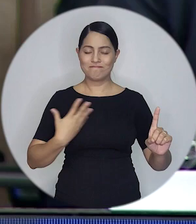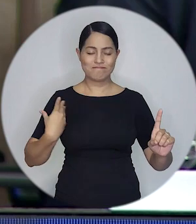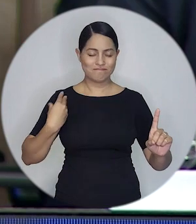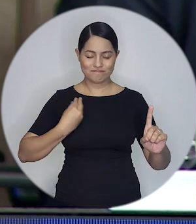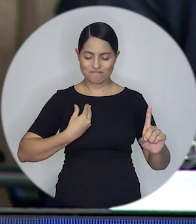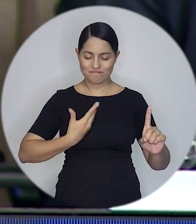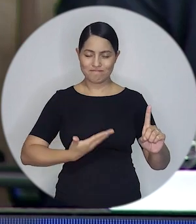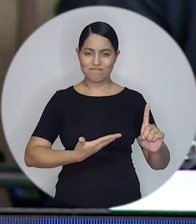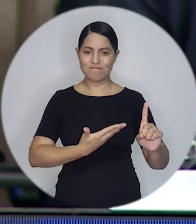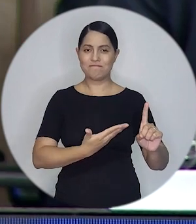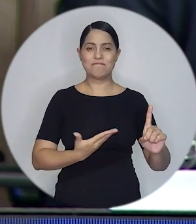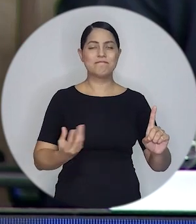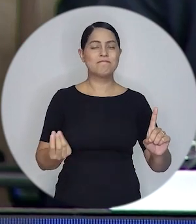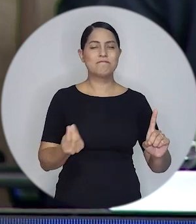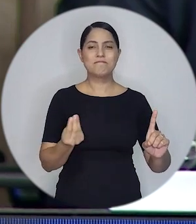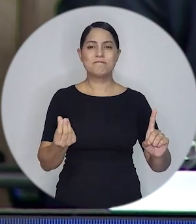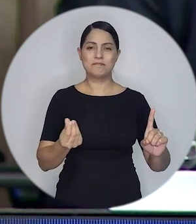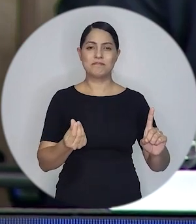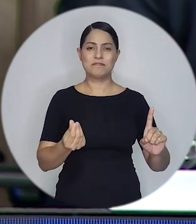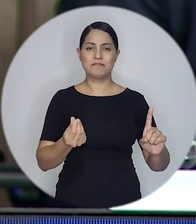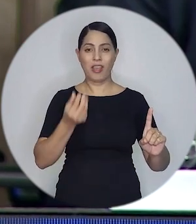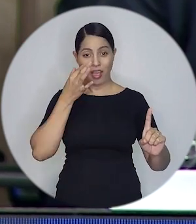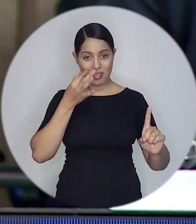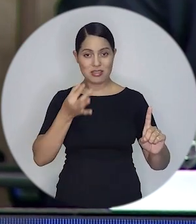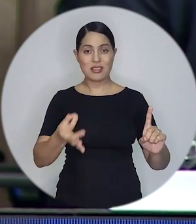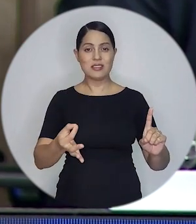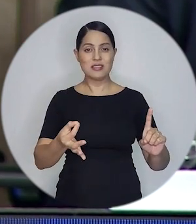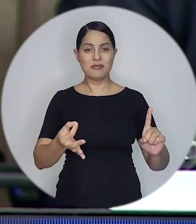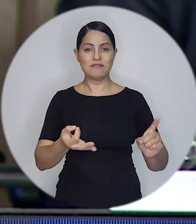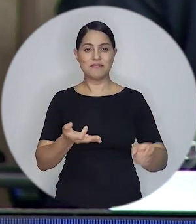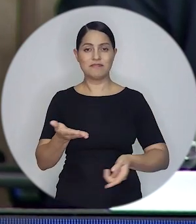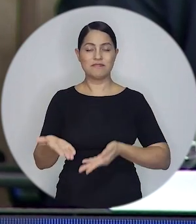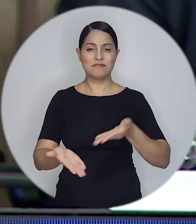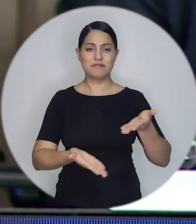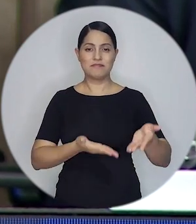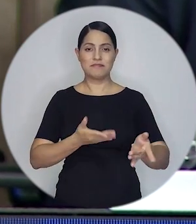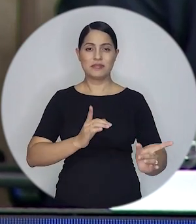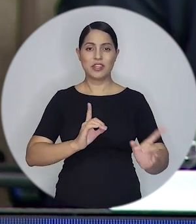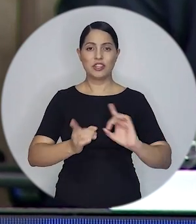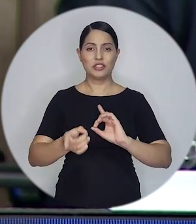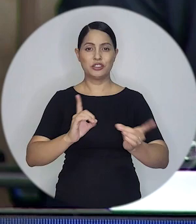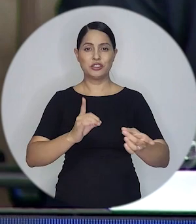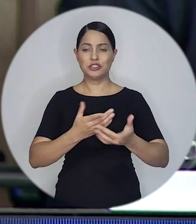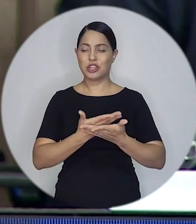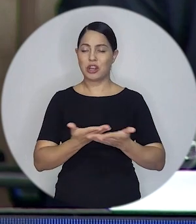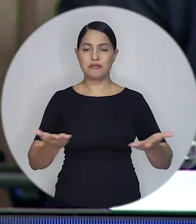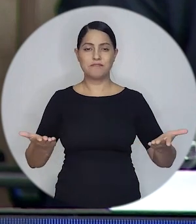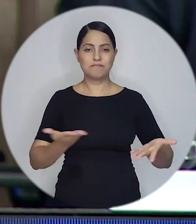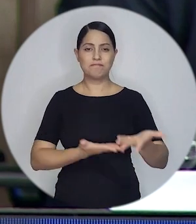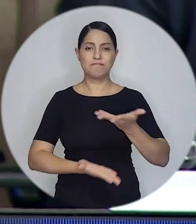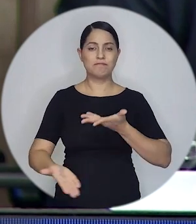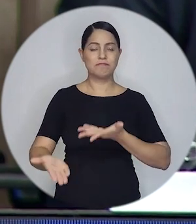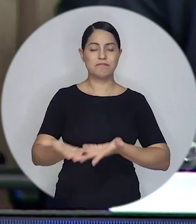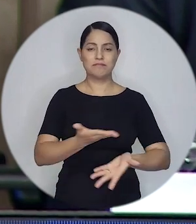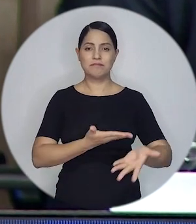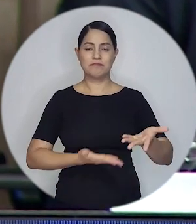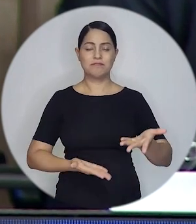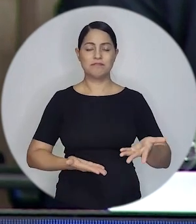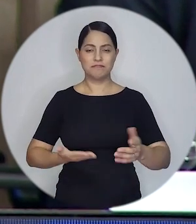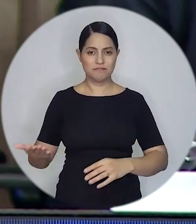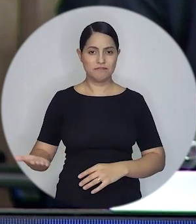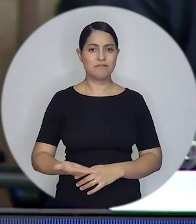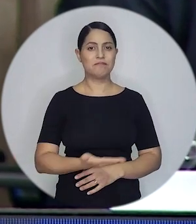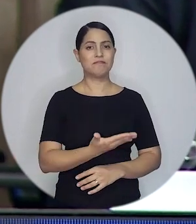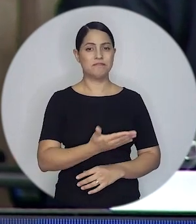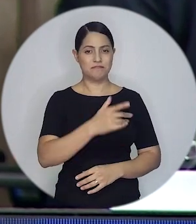a sensibilidade, atenção e cordialidade, diálogo aberto que Vossa